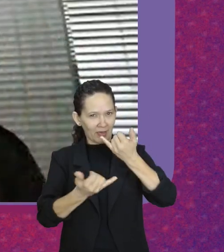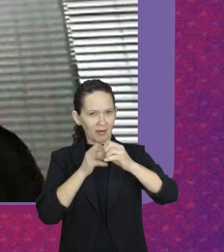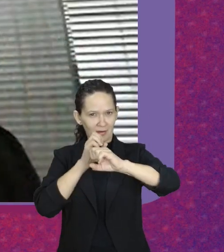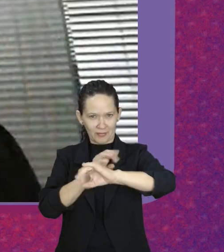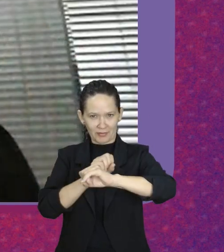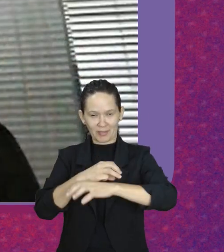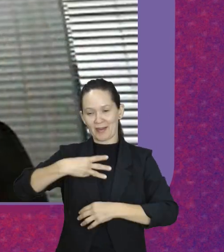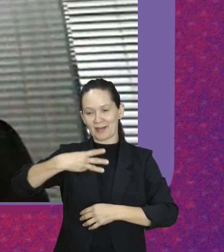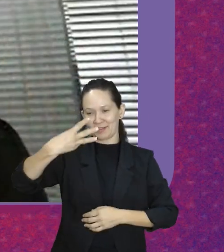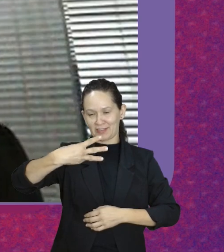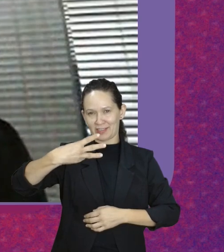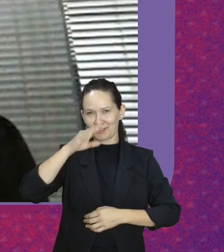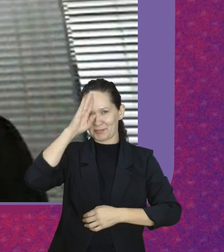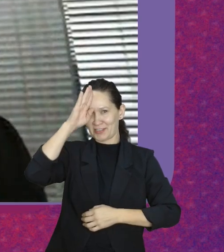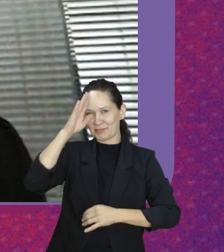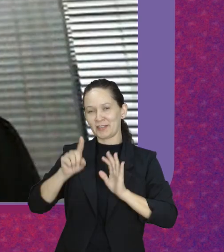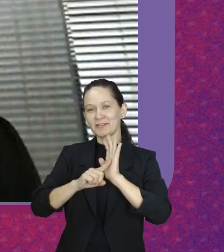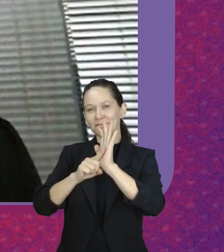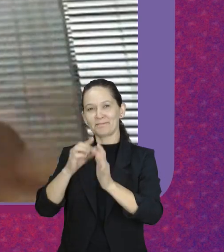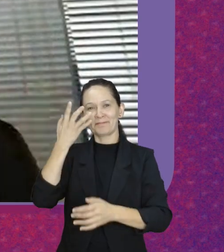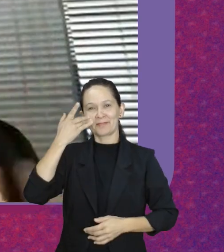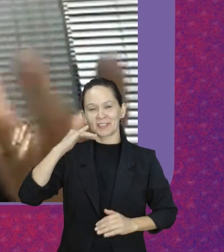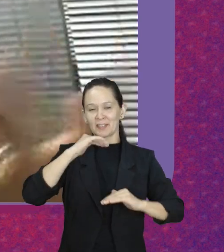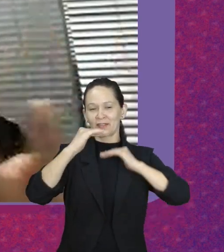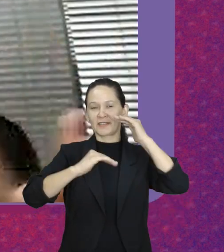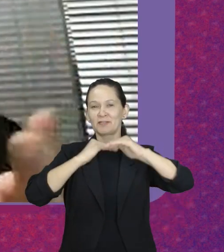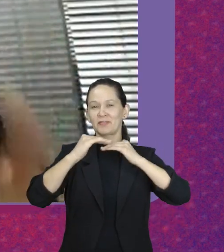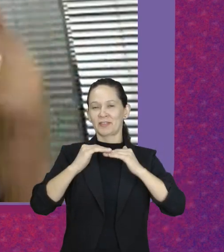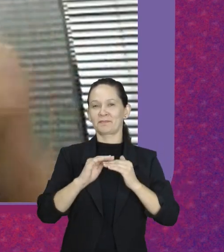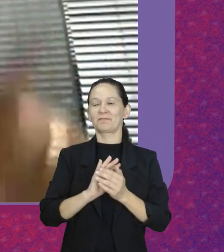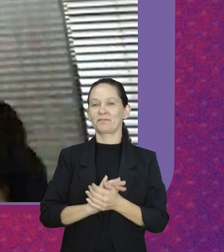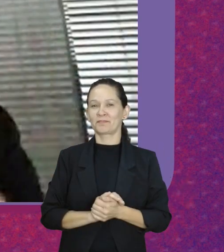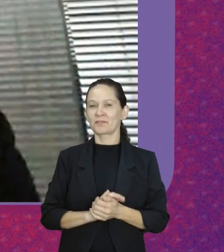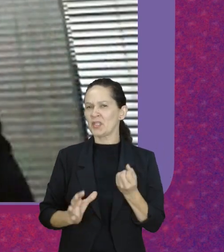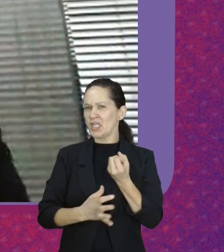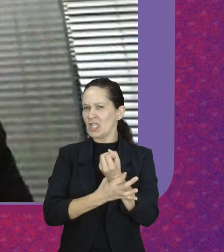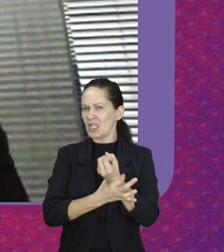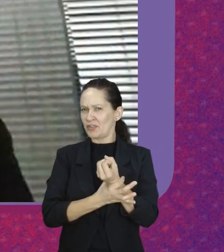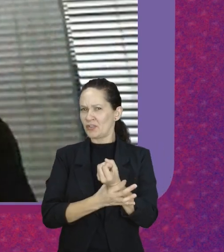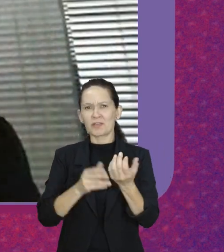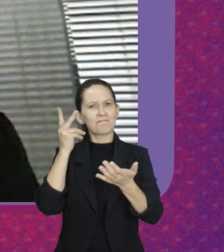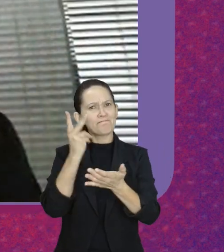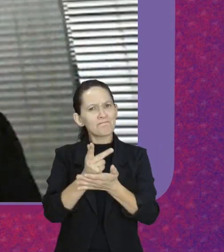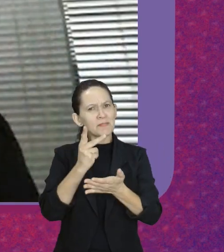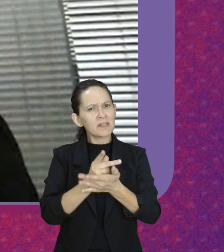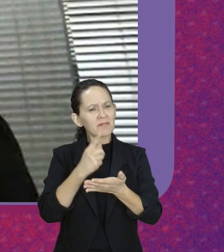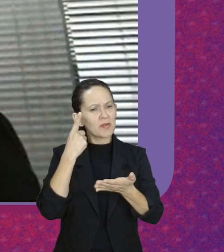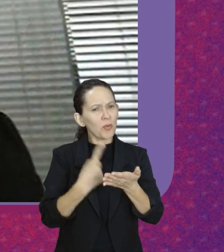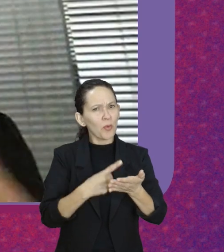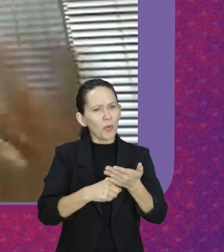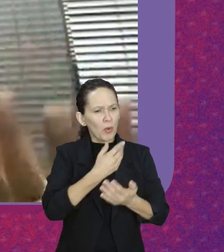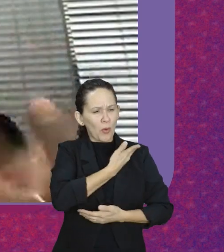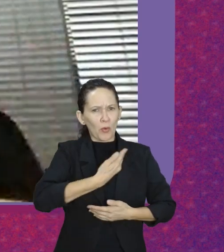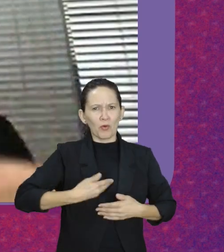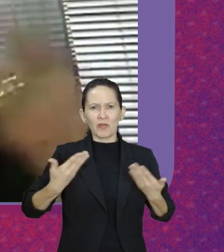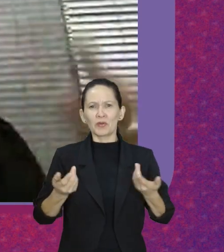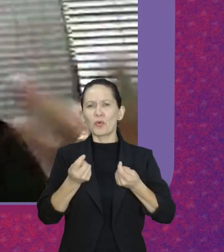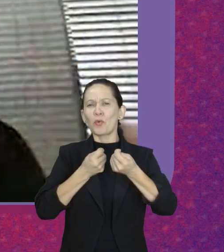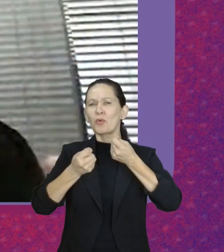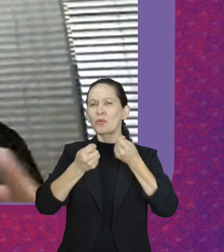educar, né? Então, não necessariamente garantimos, apesar de um convênio, né, ter o